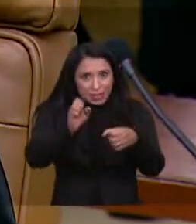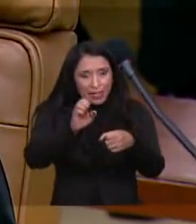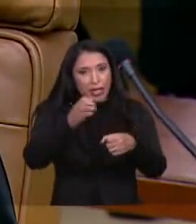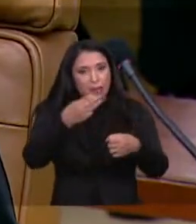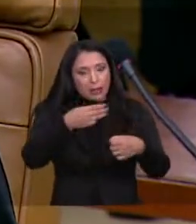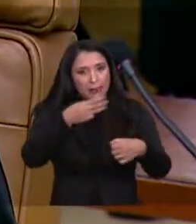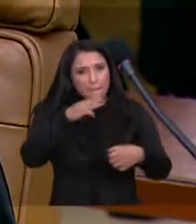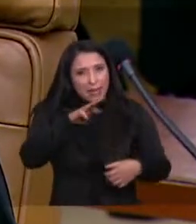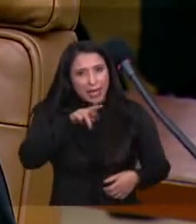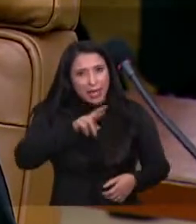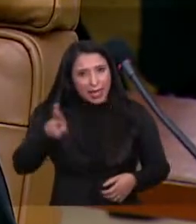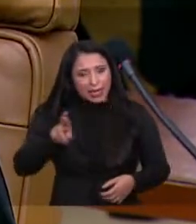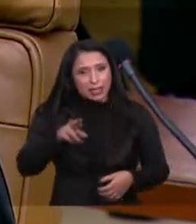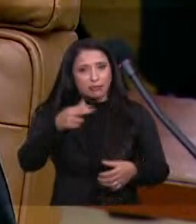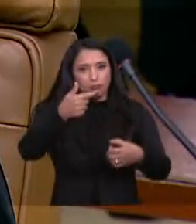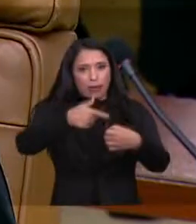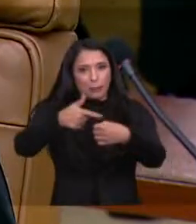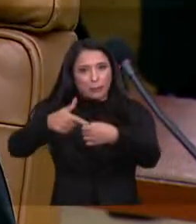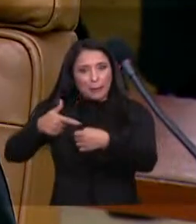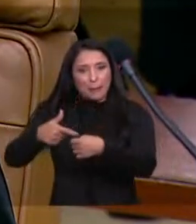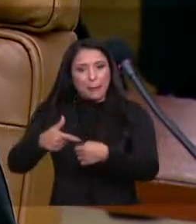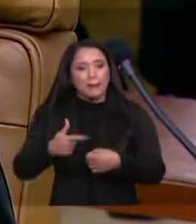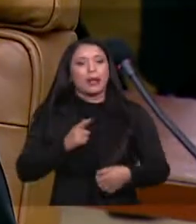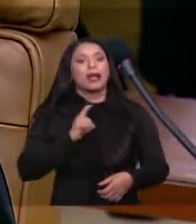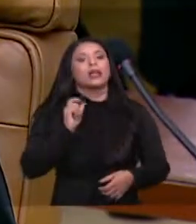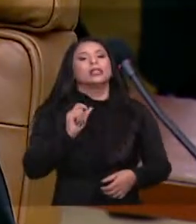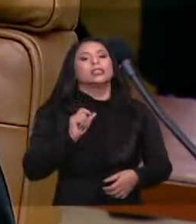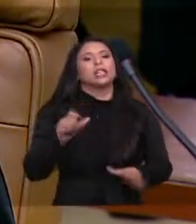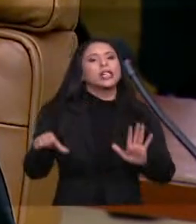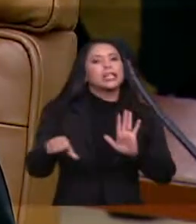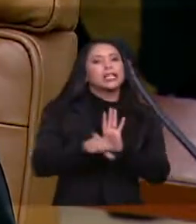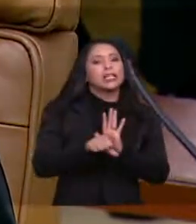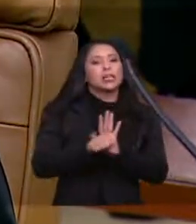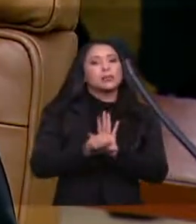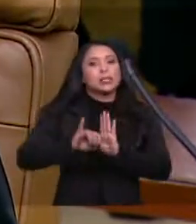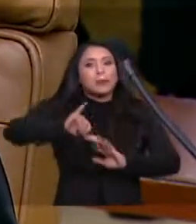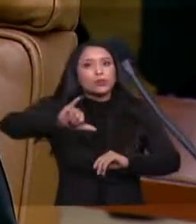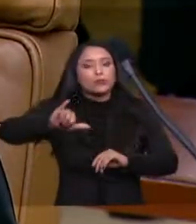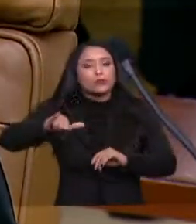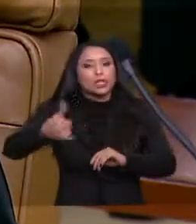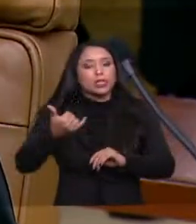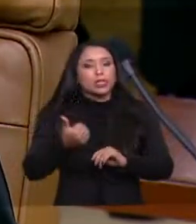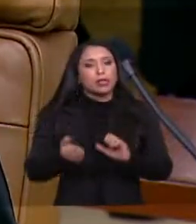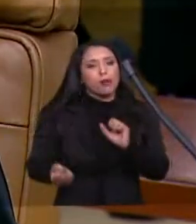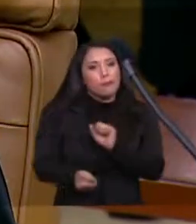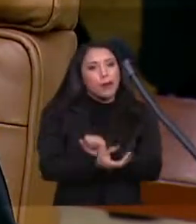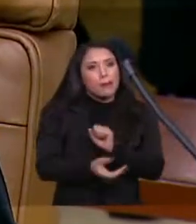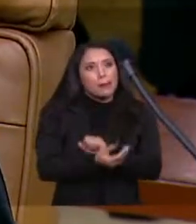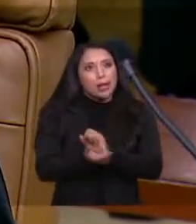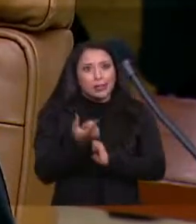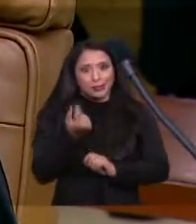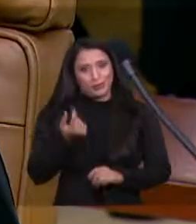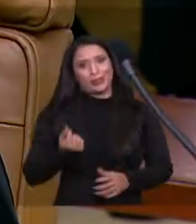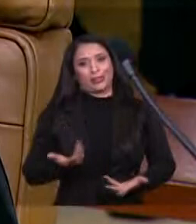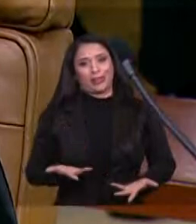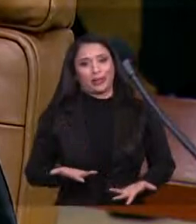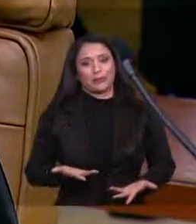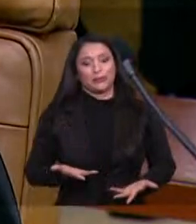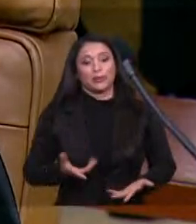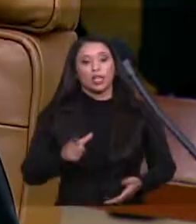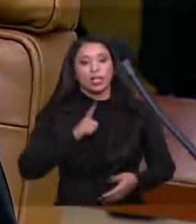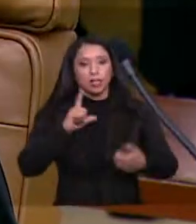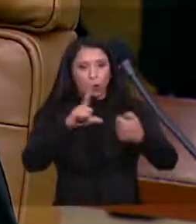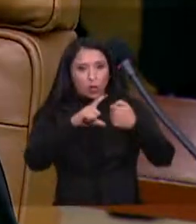por meio dos quais esses crimes auferindo vantagem de vida de natureza pecuniária por isso é